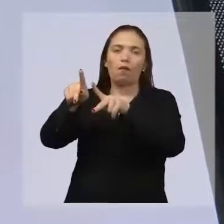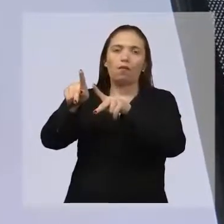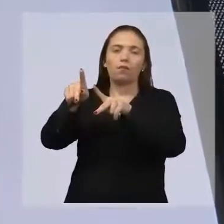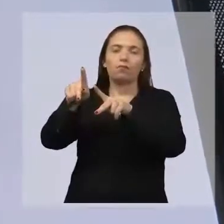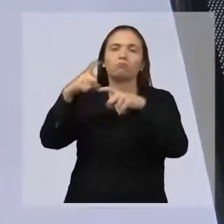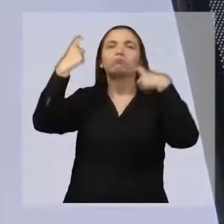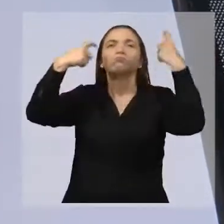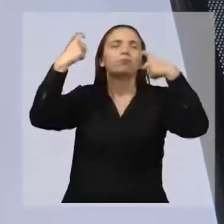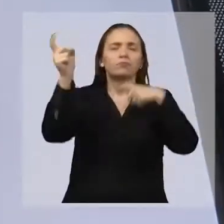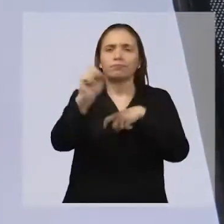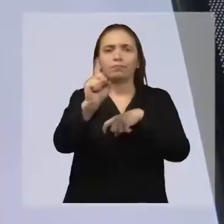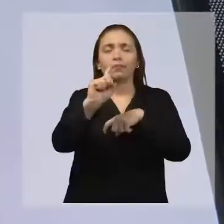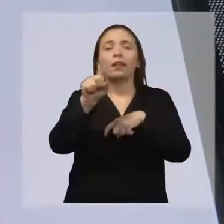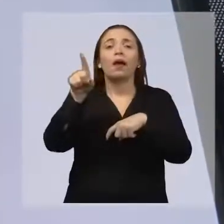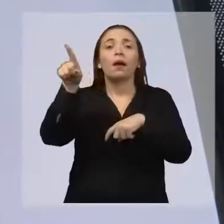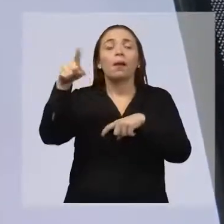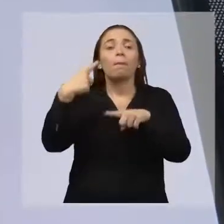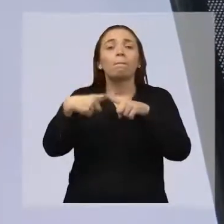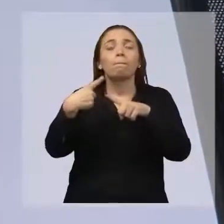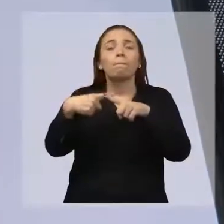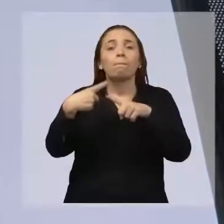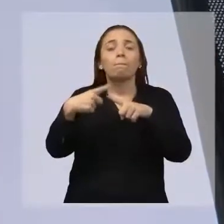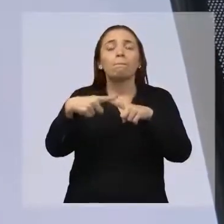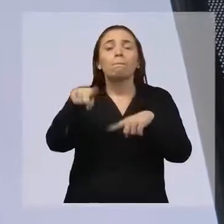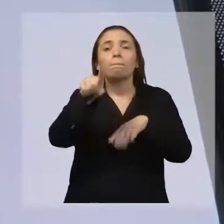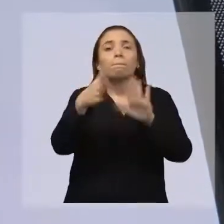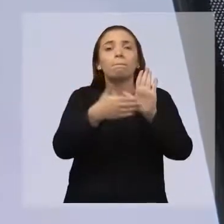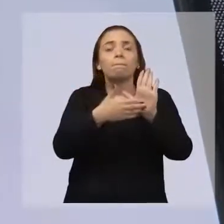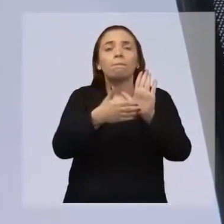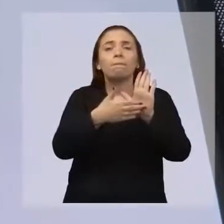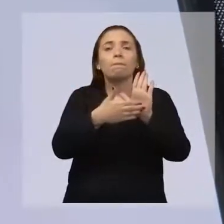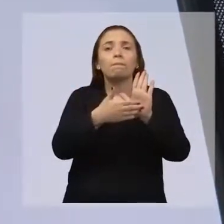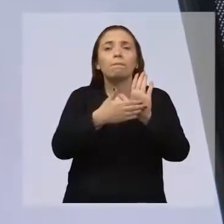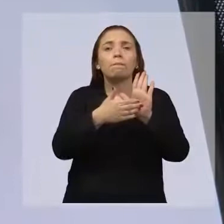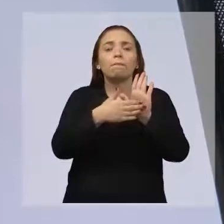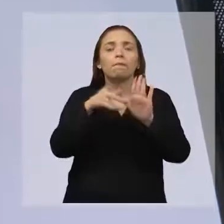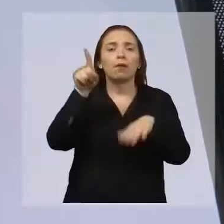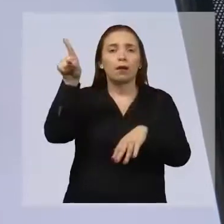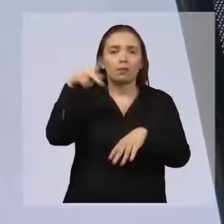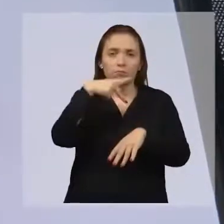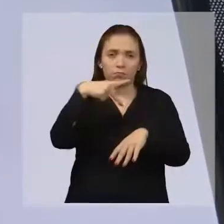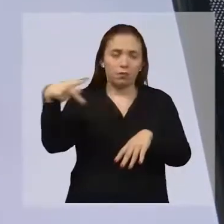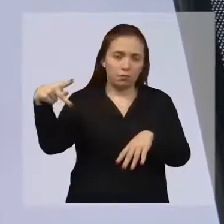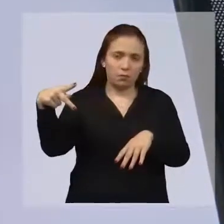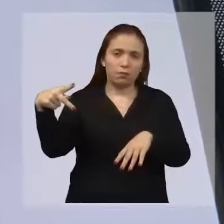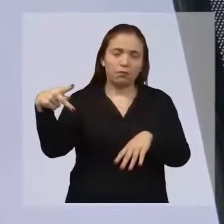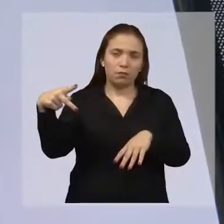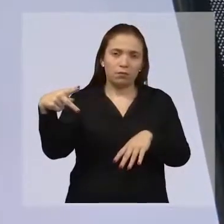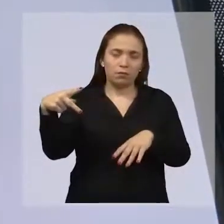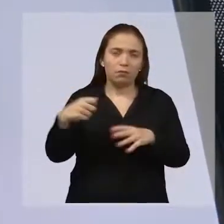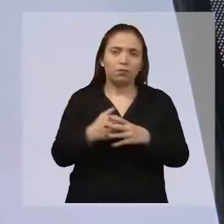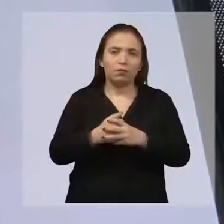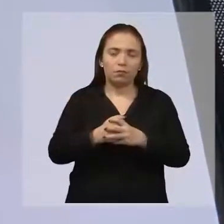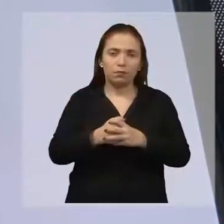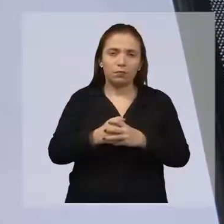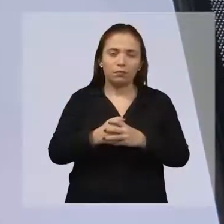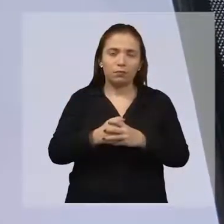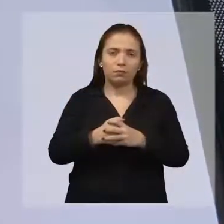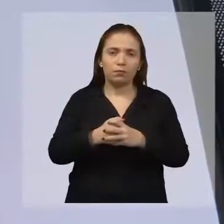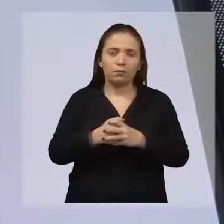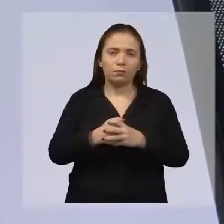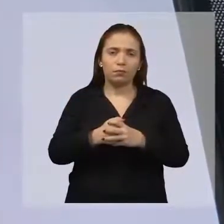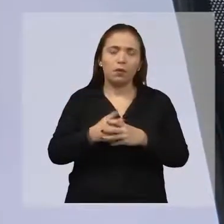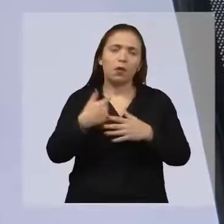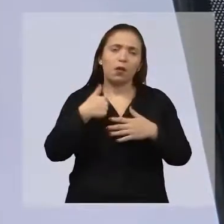aí para isso que Essa erradamente proposta, né? se chama de governo. Ah, sim. É outra coisa. Ah, ok. E eu estou à vontade porque eu já